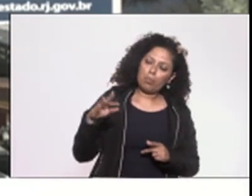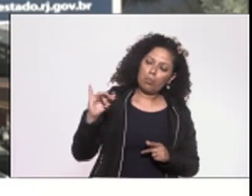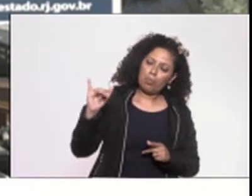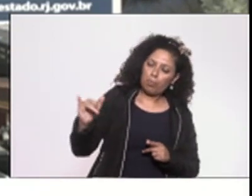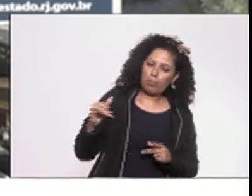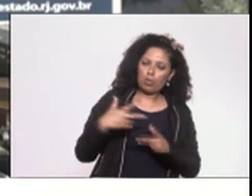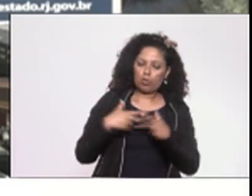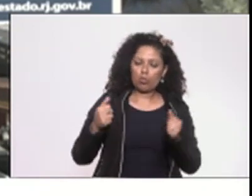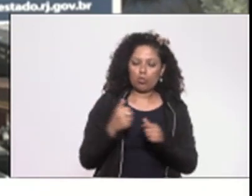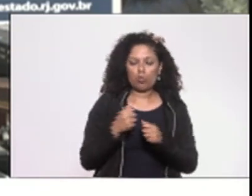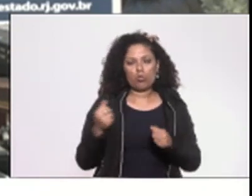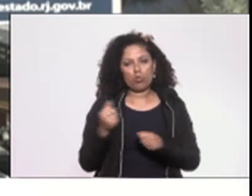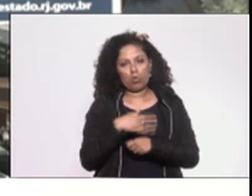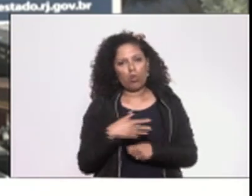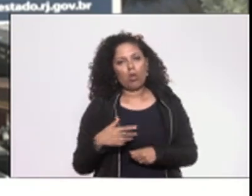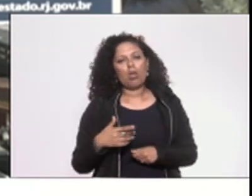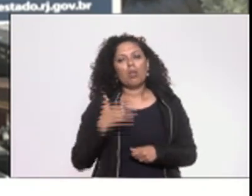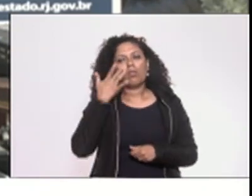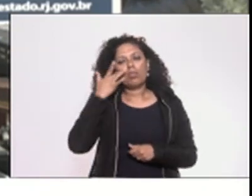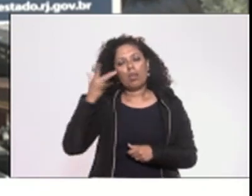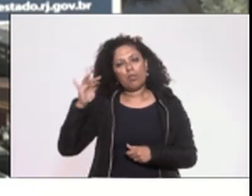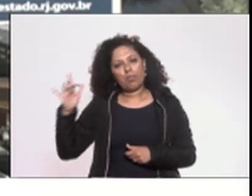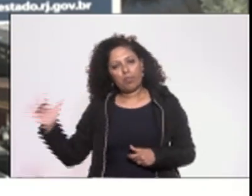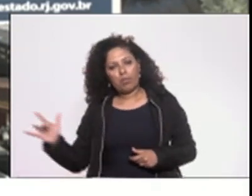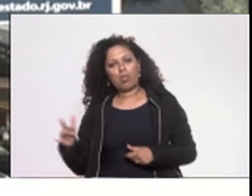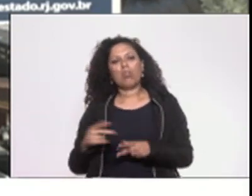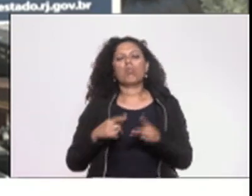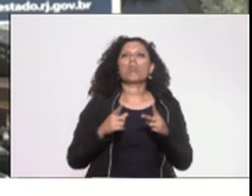vencendo um prêmio em Paris, vencemos o Grand Prix de Inovação de